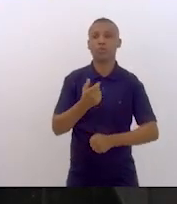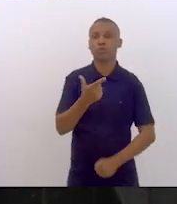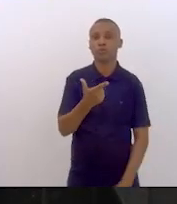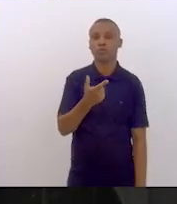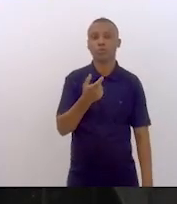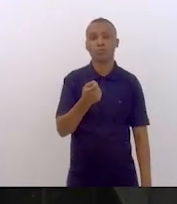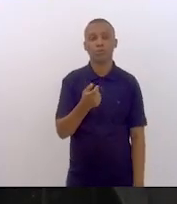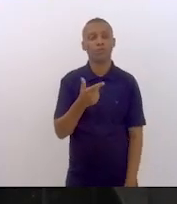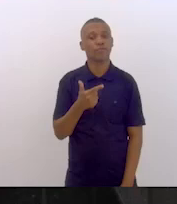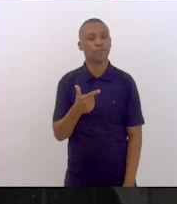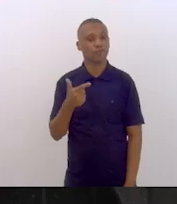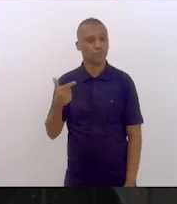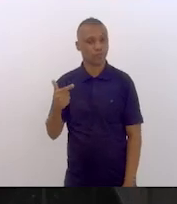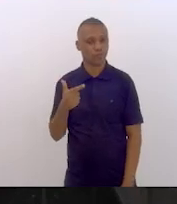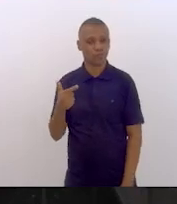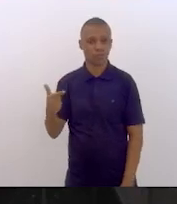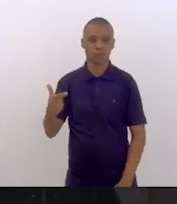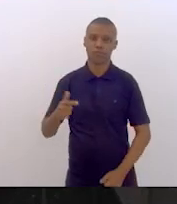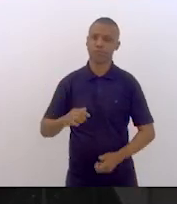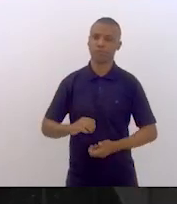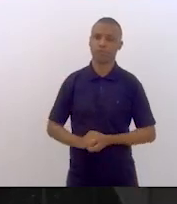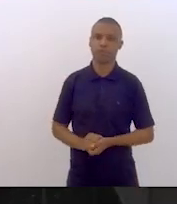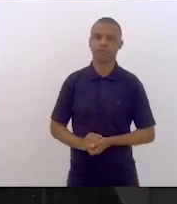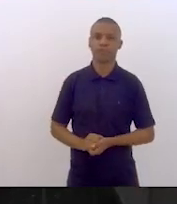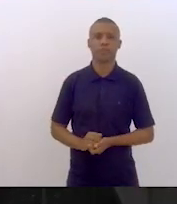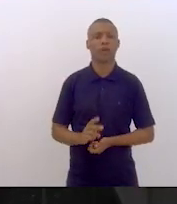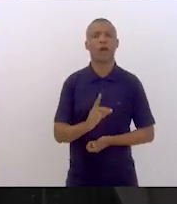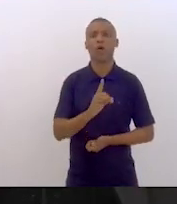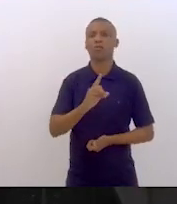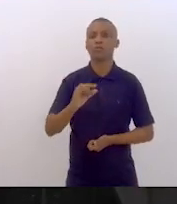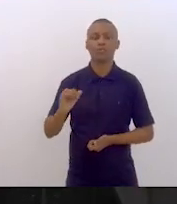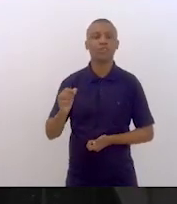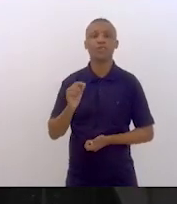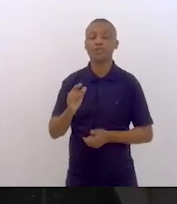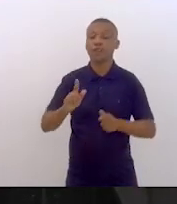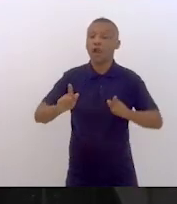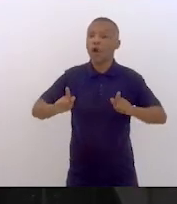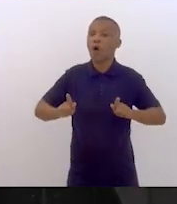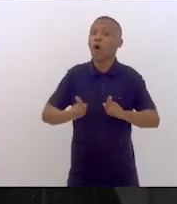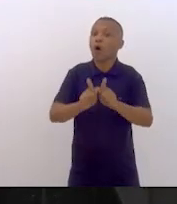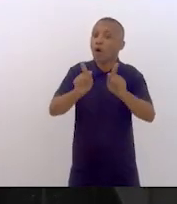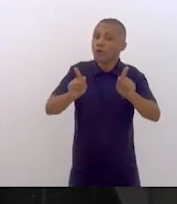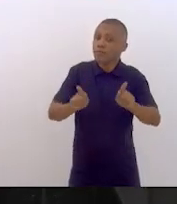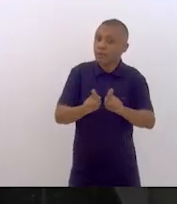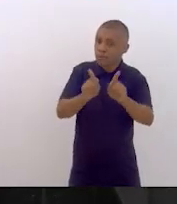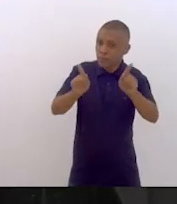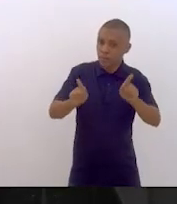2022 dia de Cosme e Damião